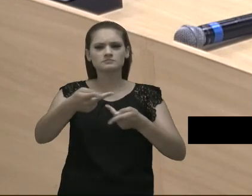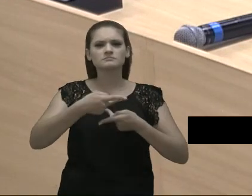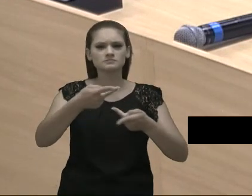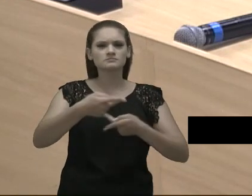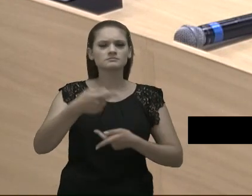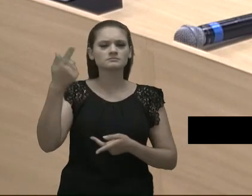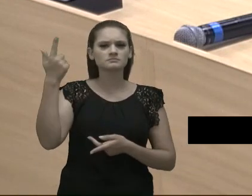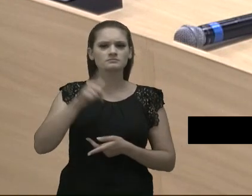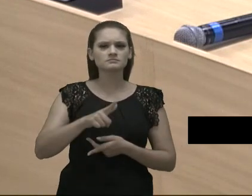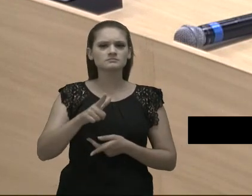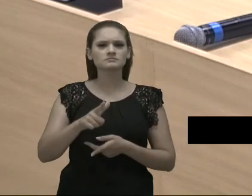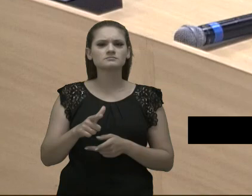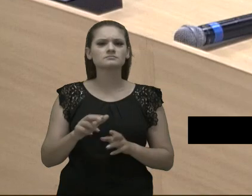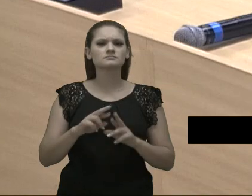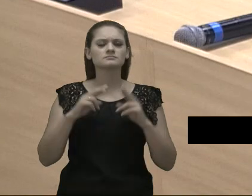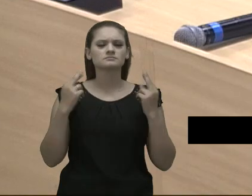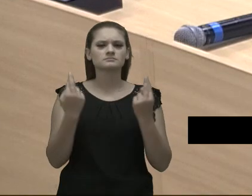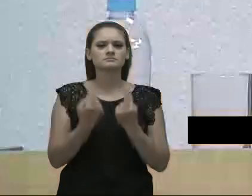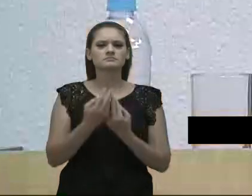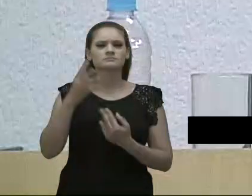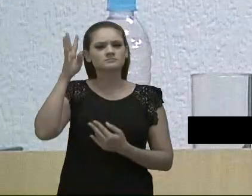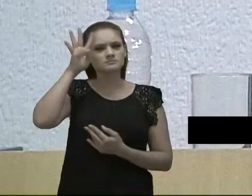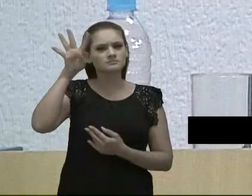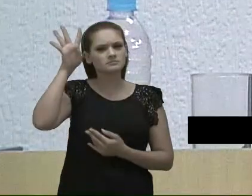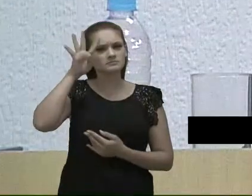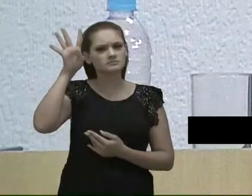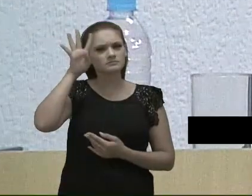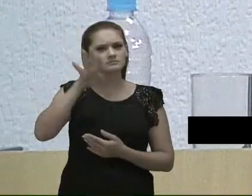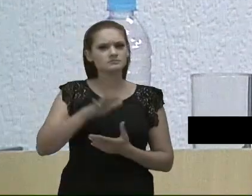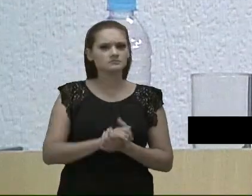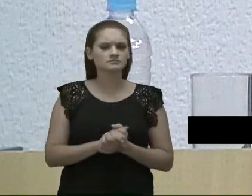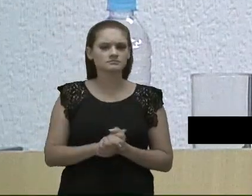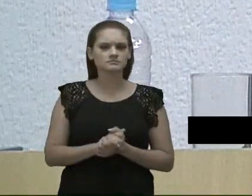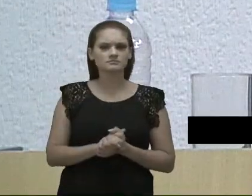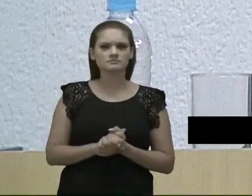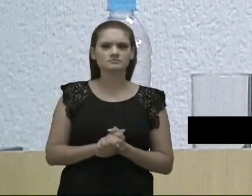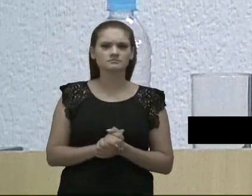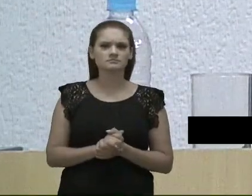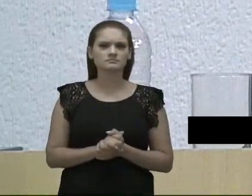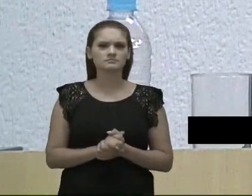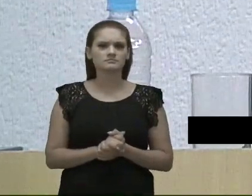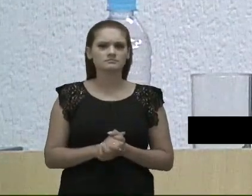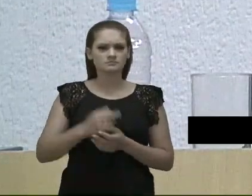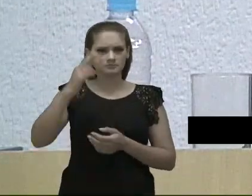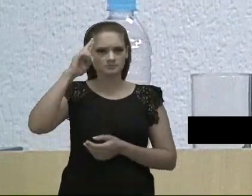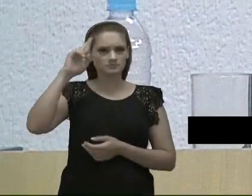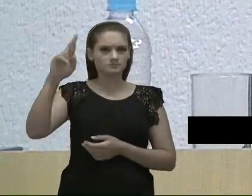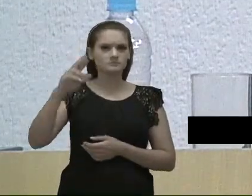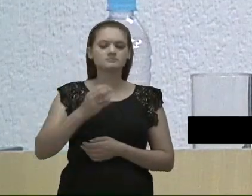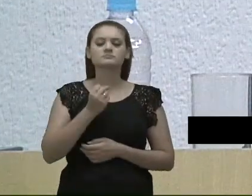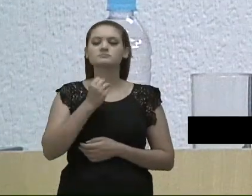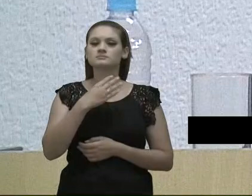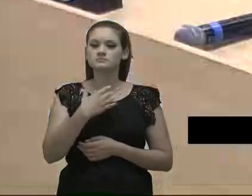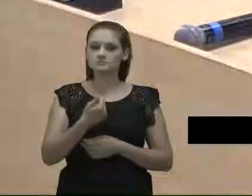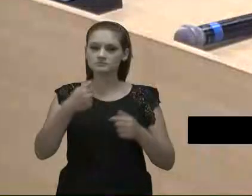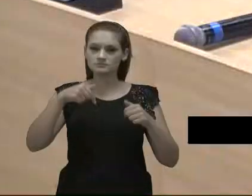estar na sessão na quarta-feira. E a senhora está confortável para estar aqui